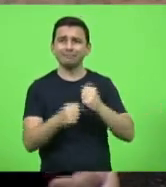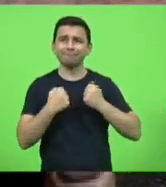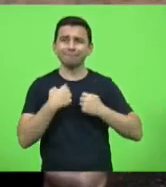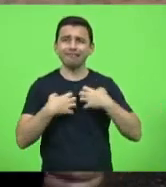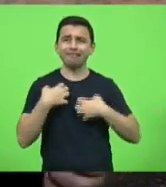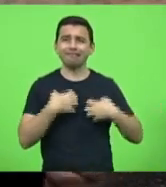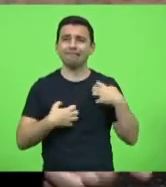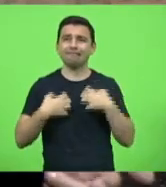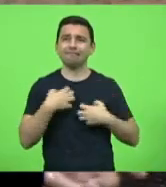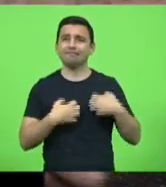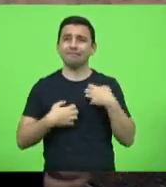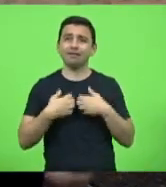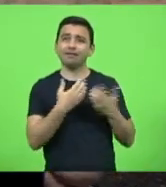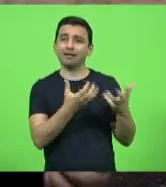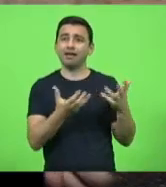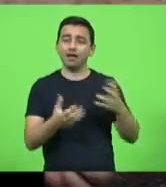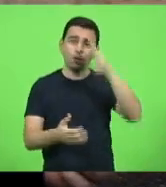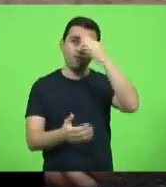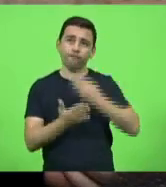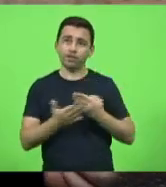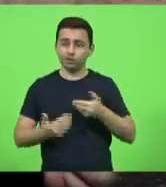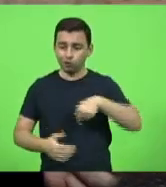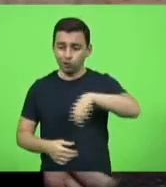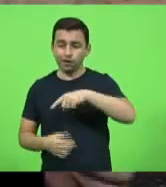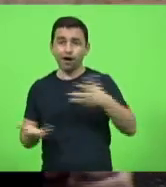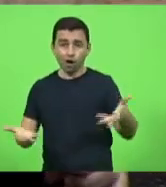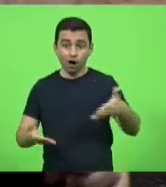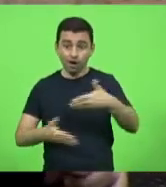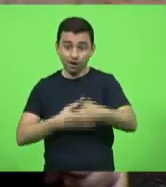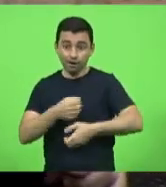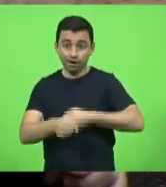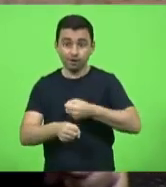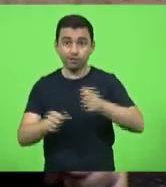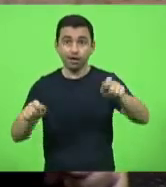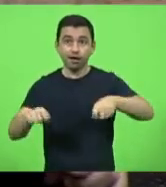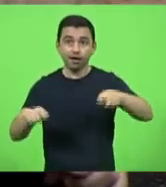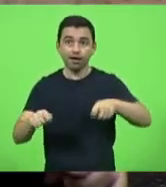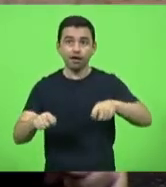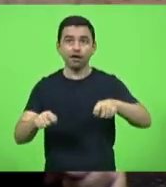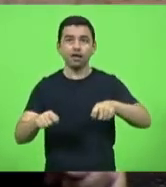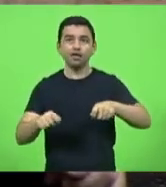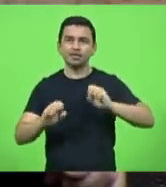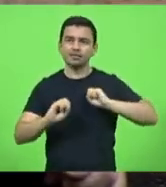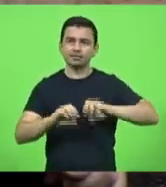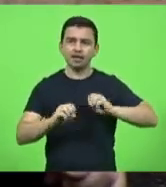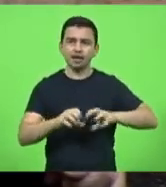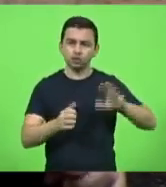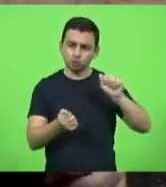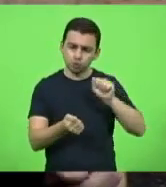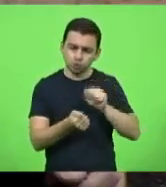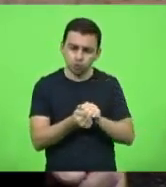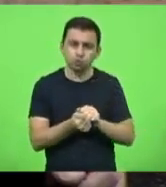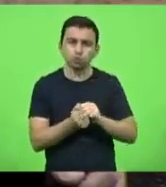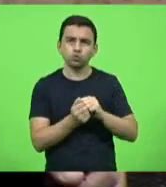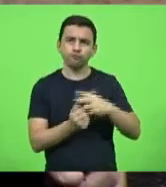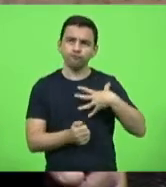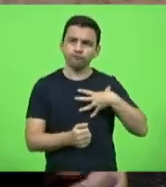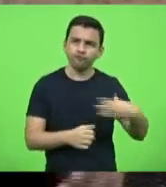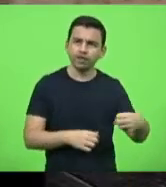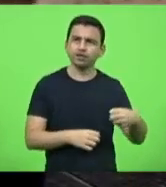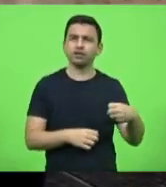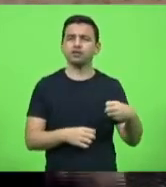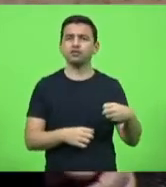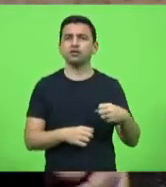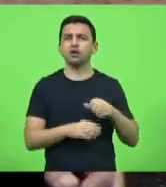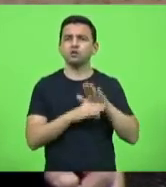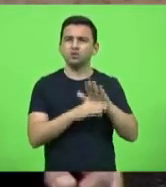desesperadas, né, que estão botando toda a confiança que esse ano vão trazer, vai poder ter a possibilidade de ficar com seus filhos em casa, educando em casa.